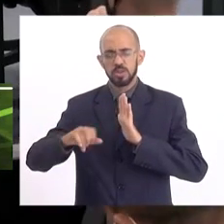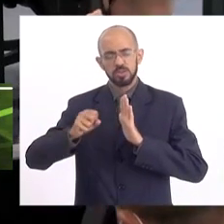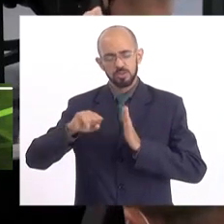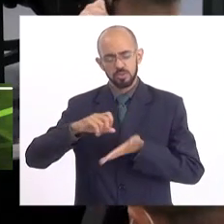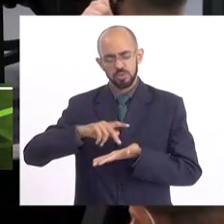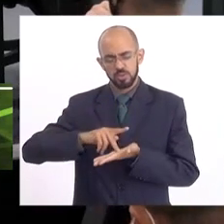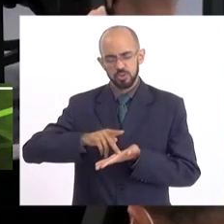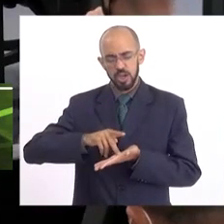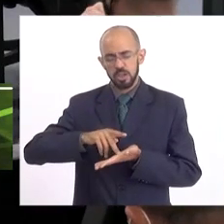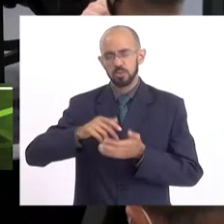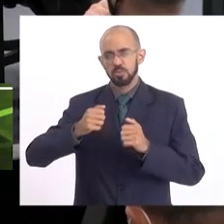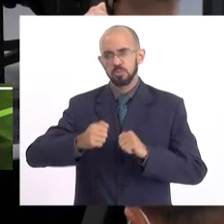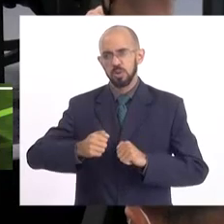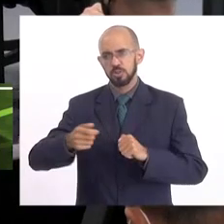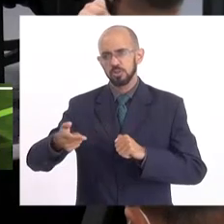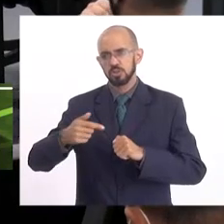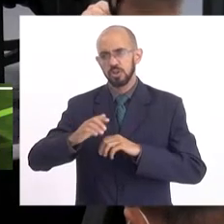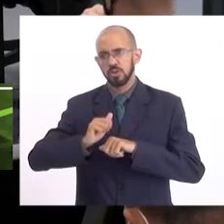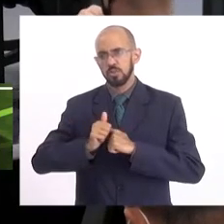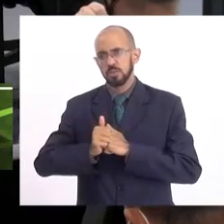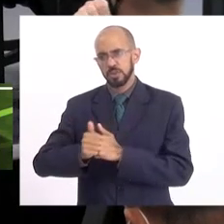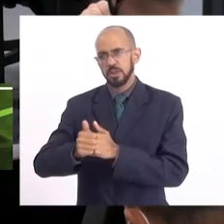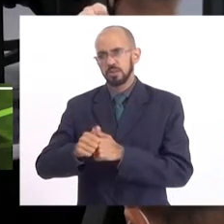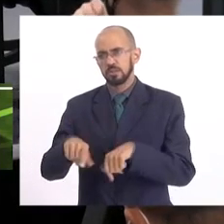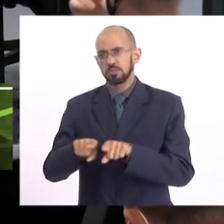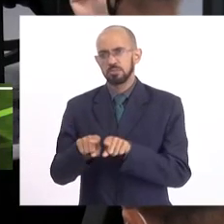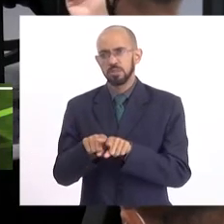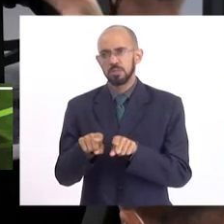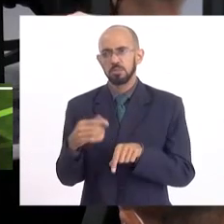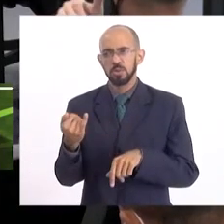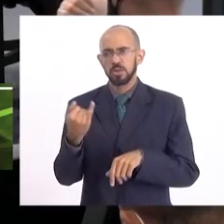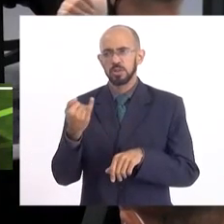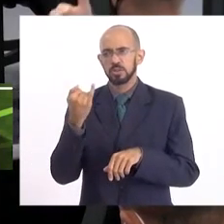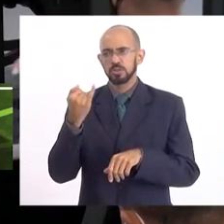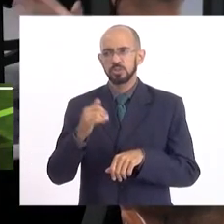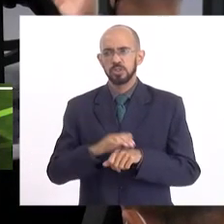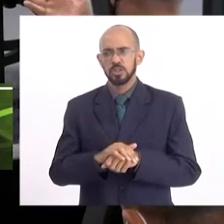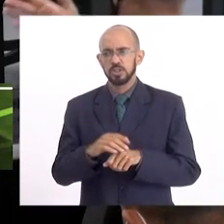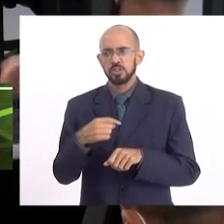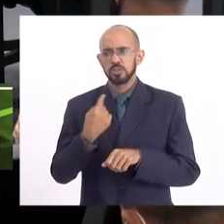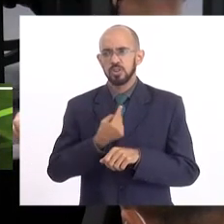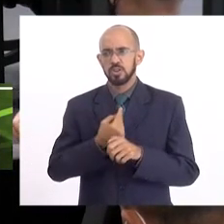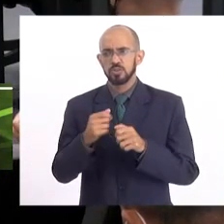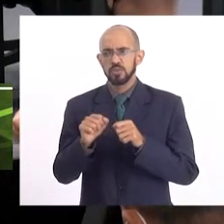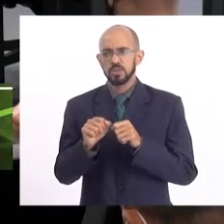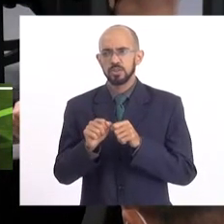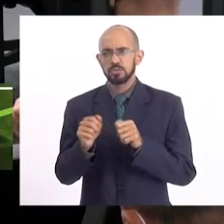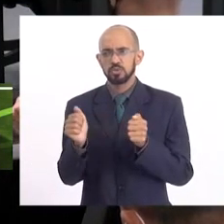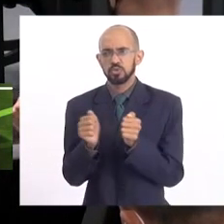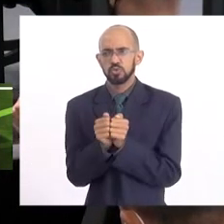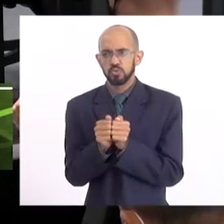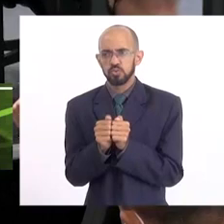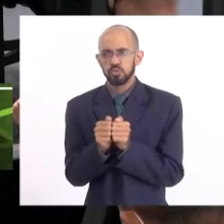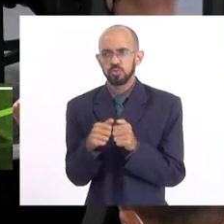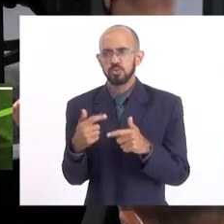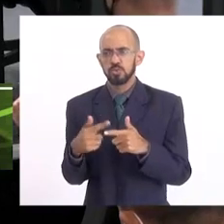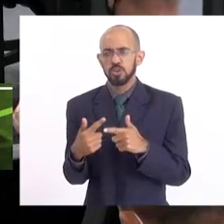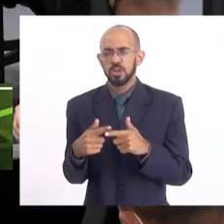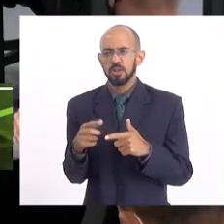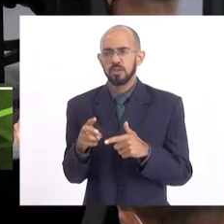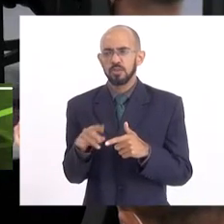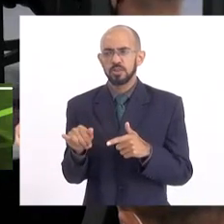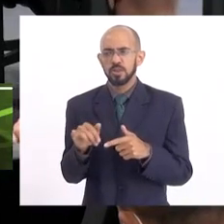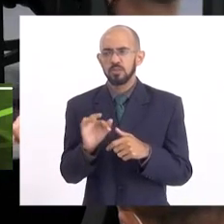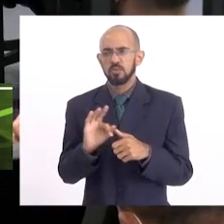gente, obviamente já está franqueado à disposição, é importante, e aí a gente faz isso integrado, até porque serão